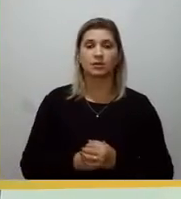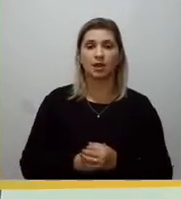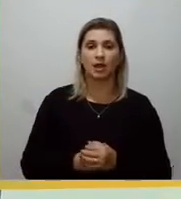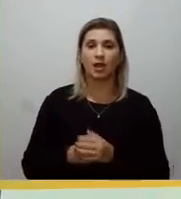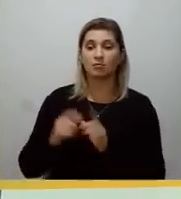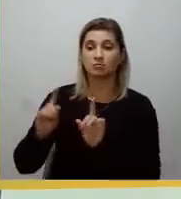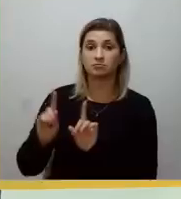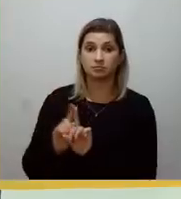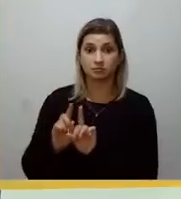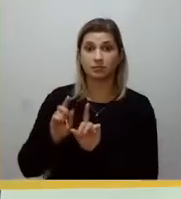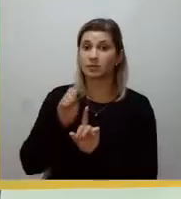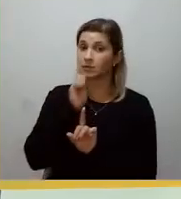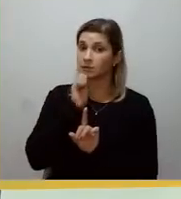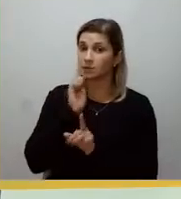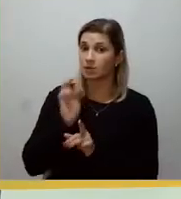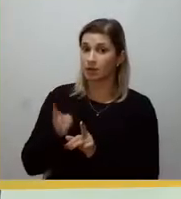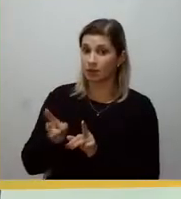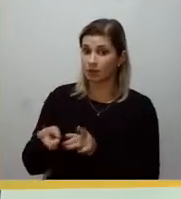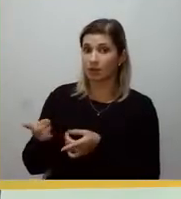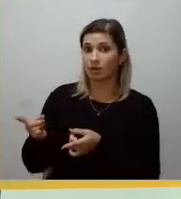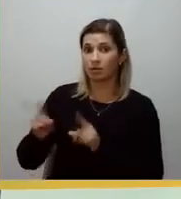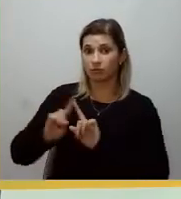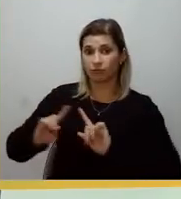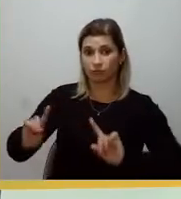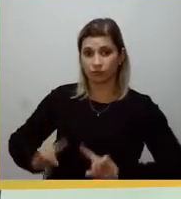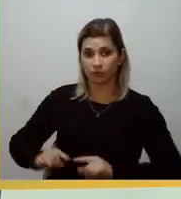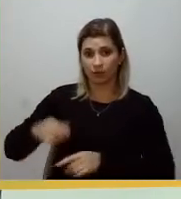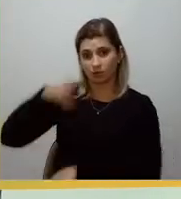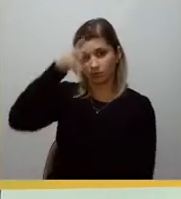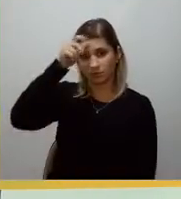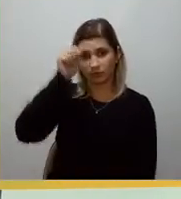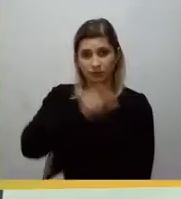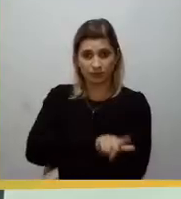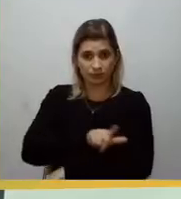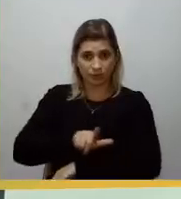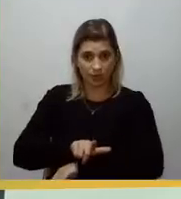era funcionário da Prefeitura de Lages. Meu questionamento é,